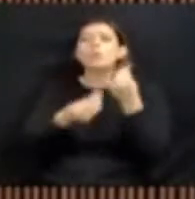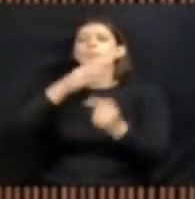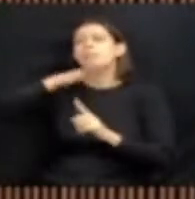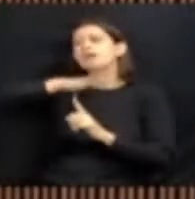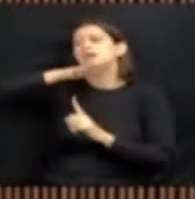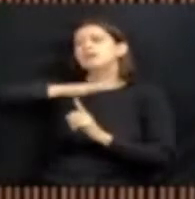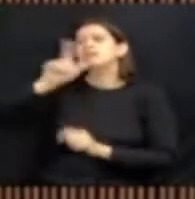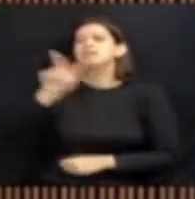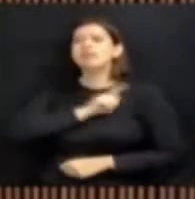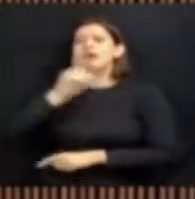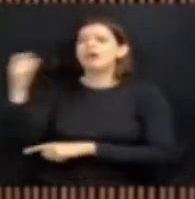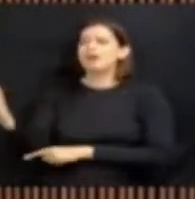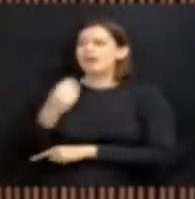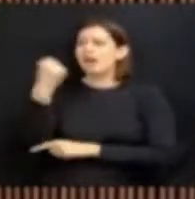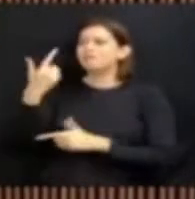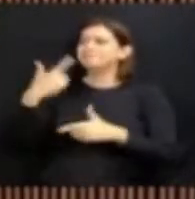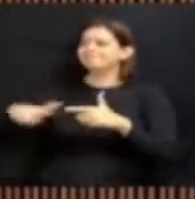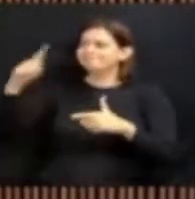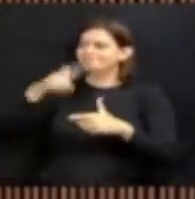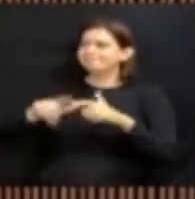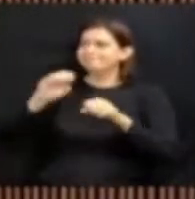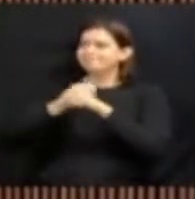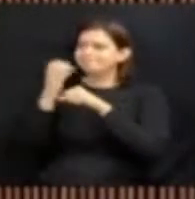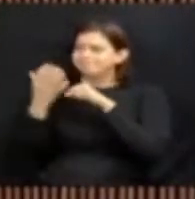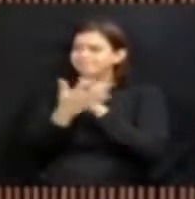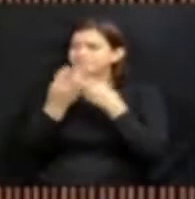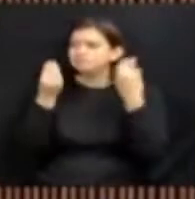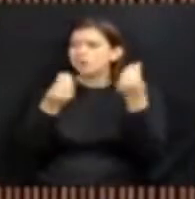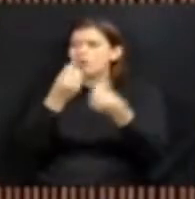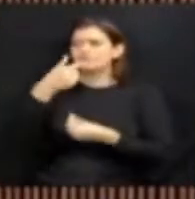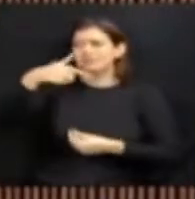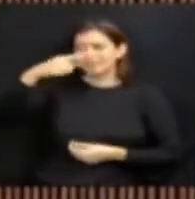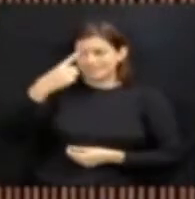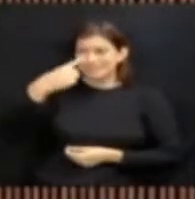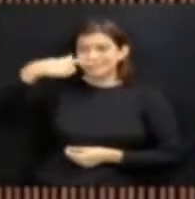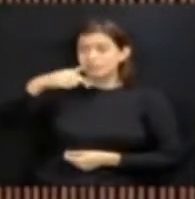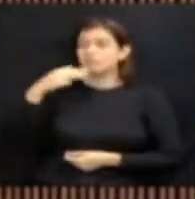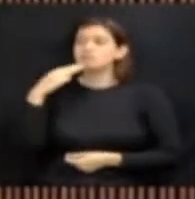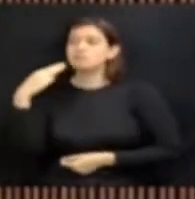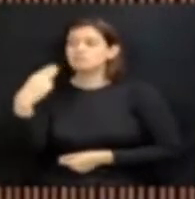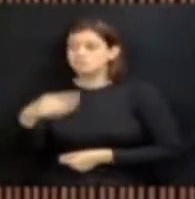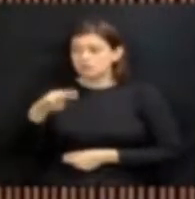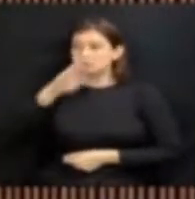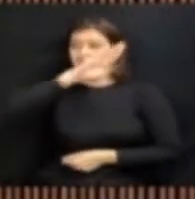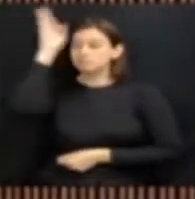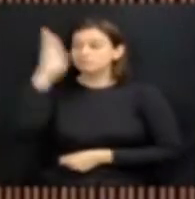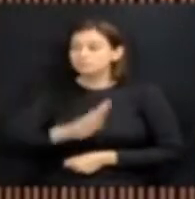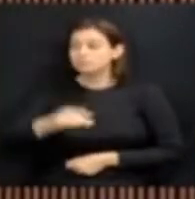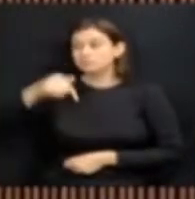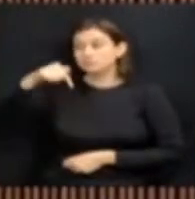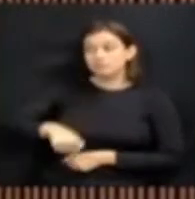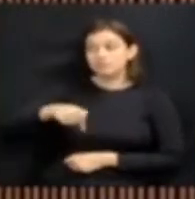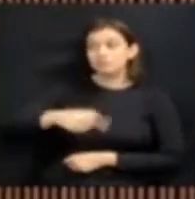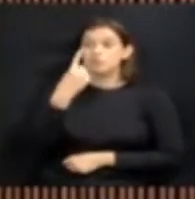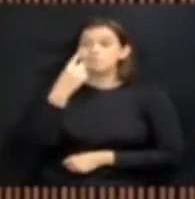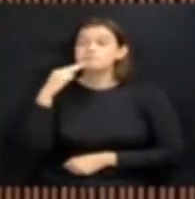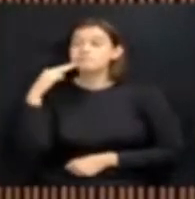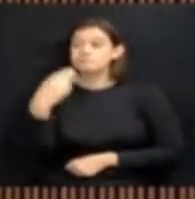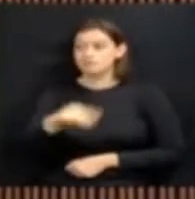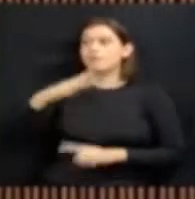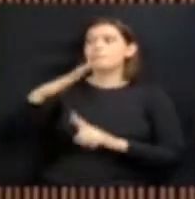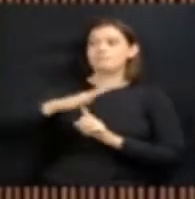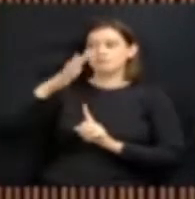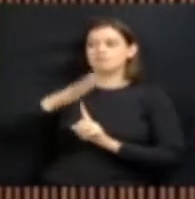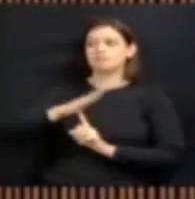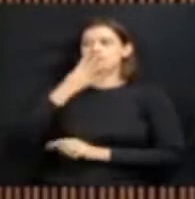de 17 milhões de infectados no Brasil no Paraná tem um milhão 150 490 mil óbitos no Brasil